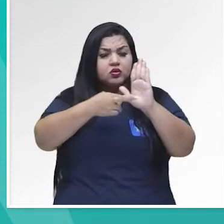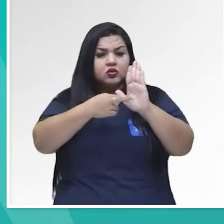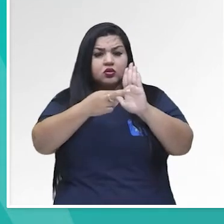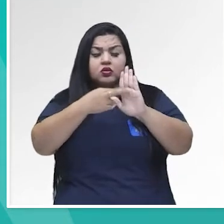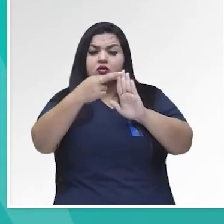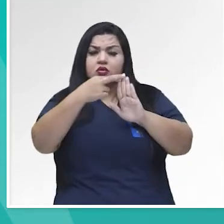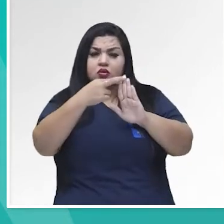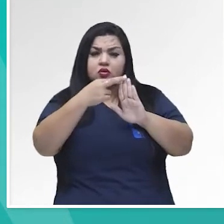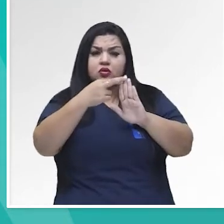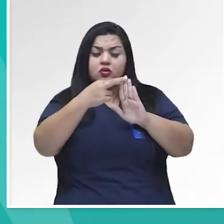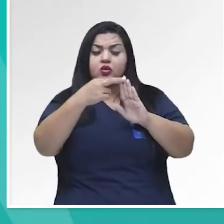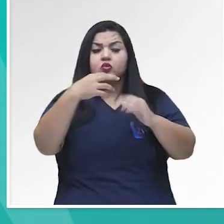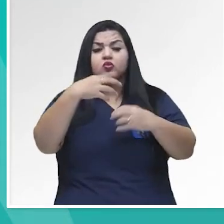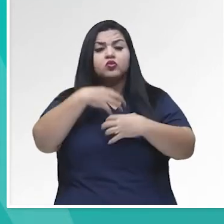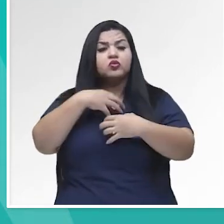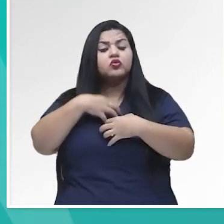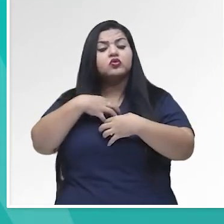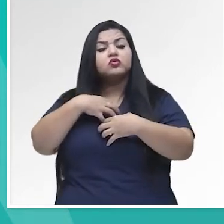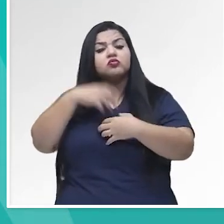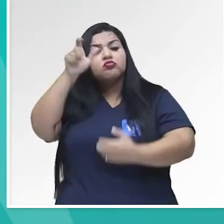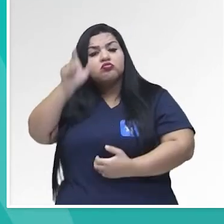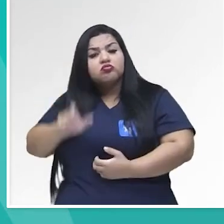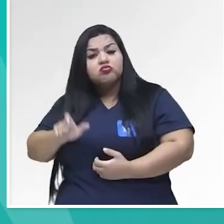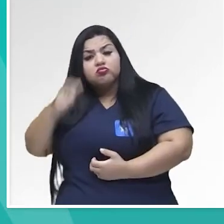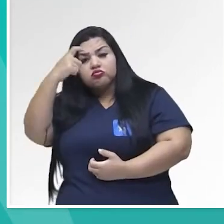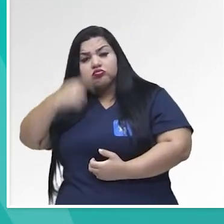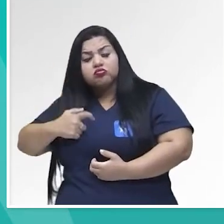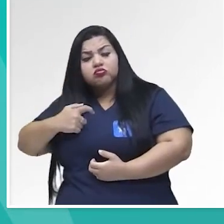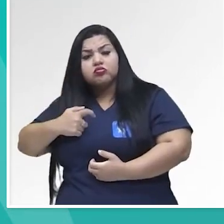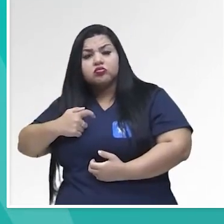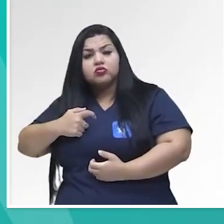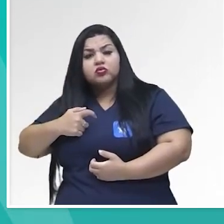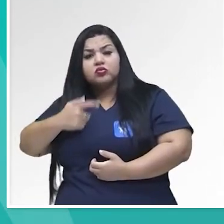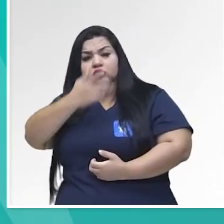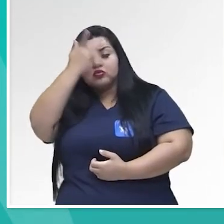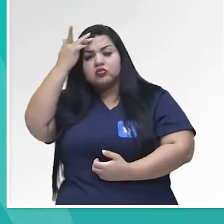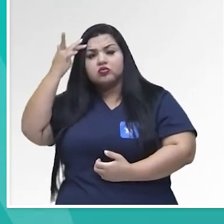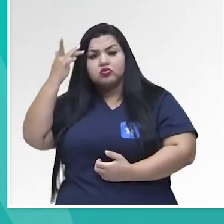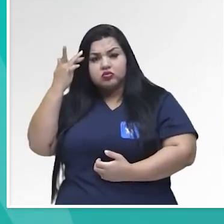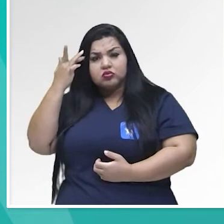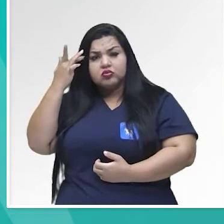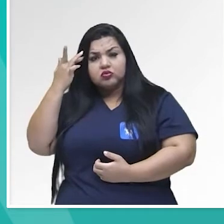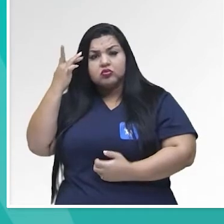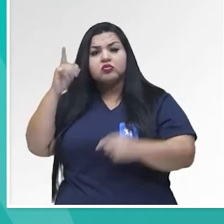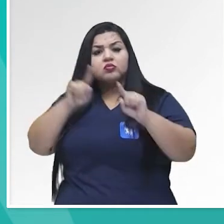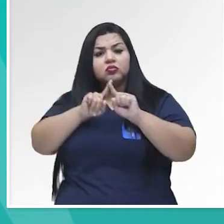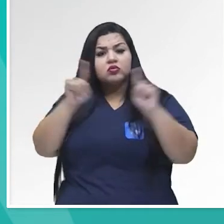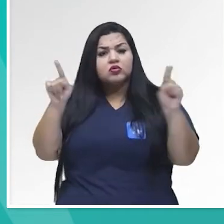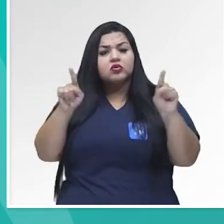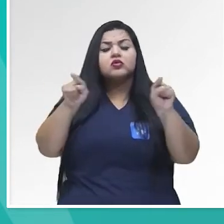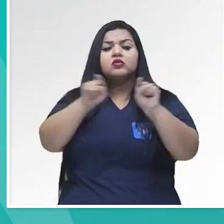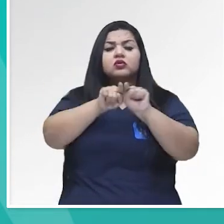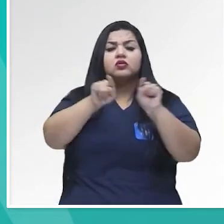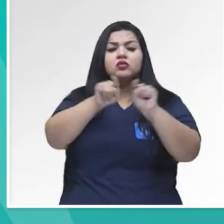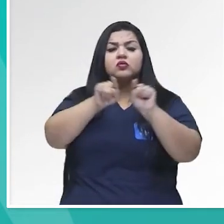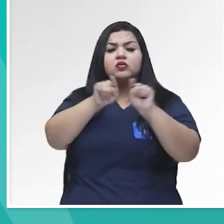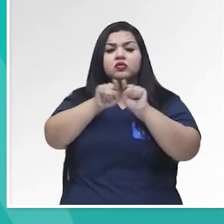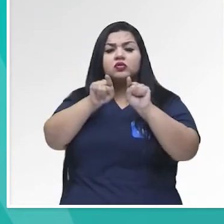regras, a maneira de ser do indivíduo. Mas também, olhando para